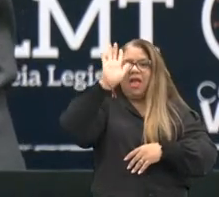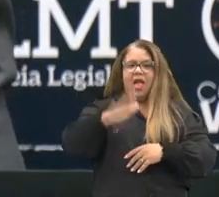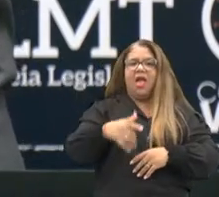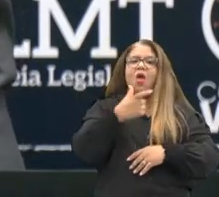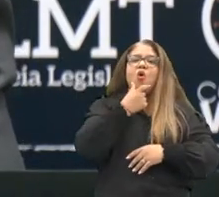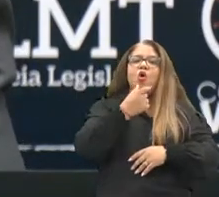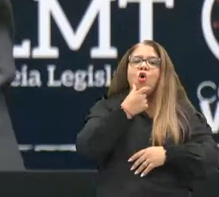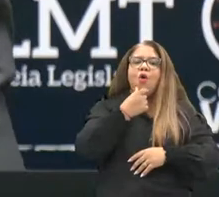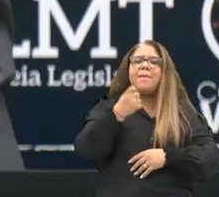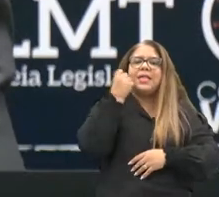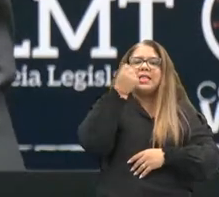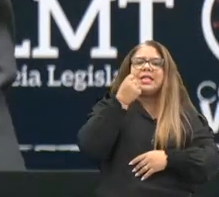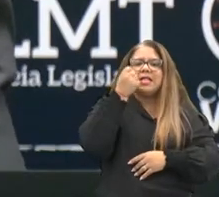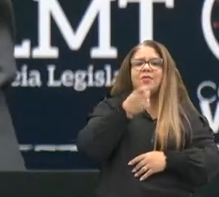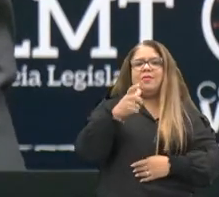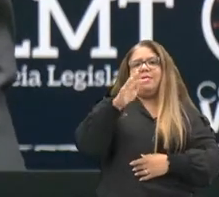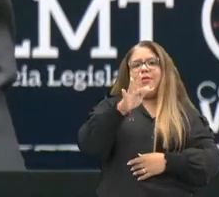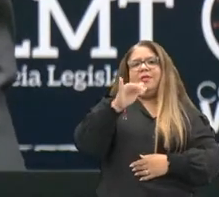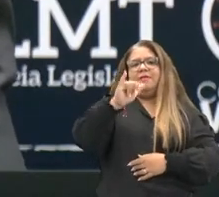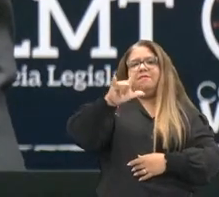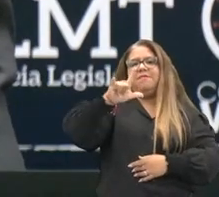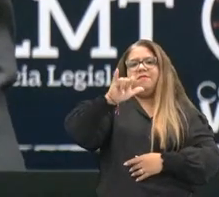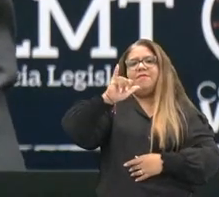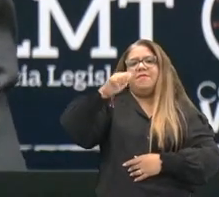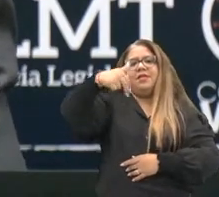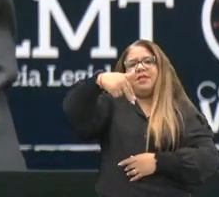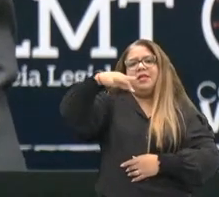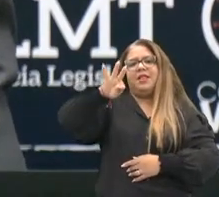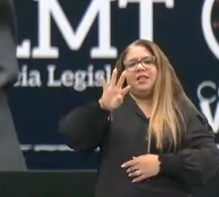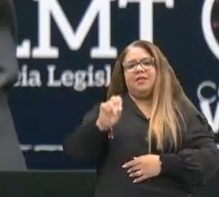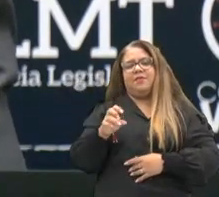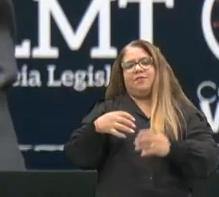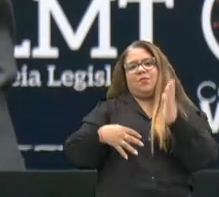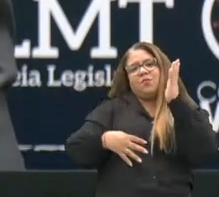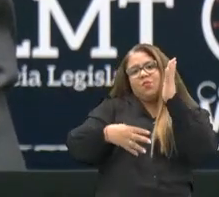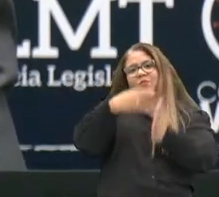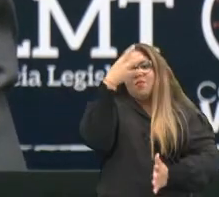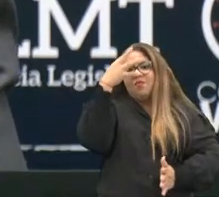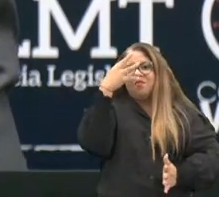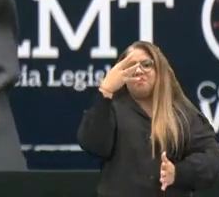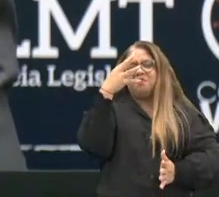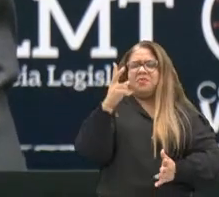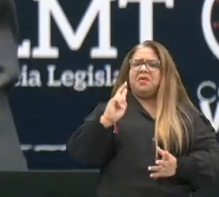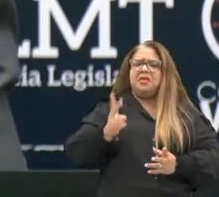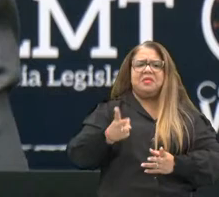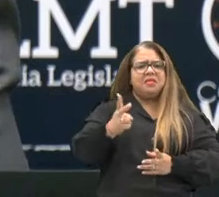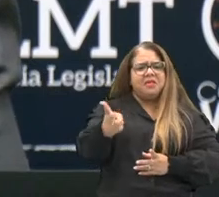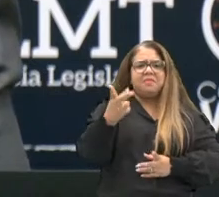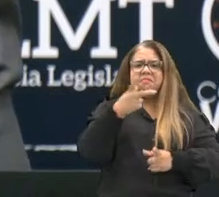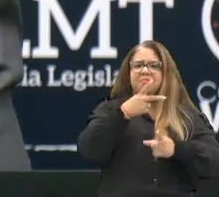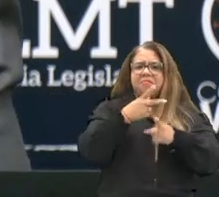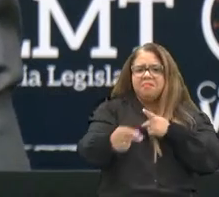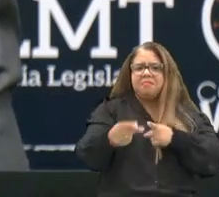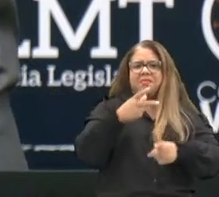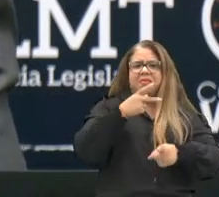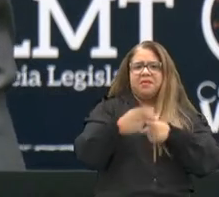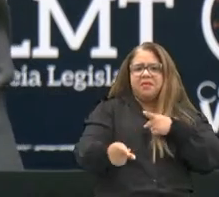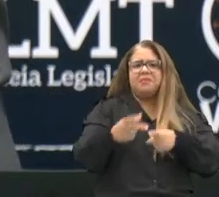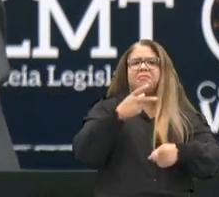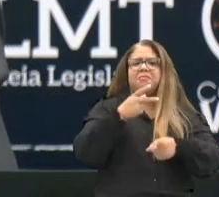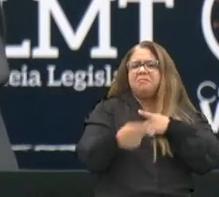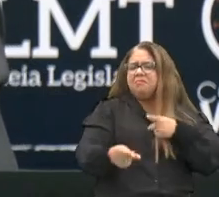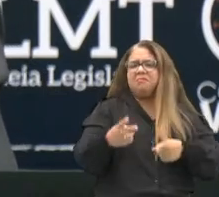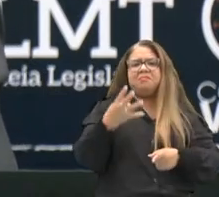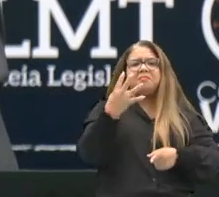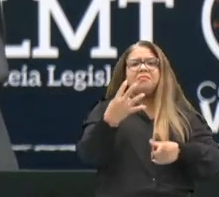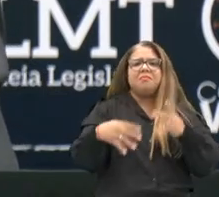foi senador por 4 vezes por nosso estado de Mato Grosso, todas as vezes eleito pelo voto popular.